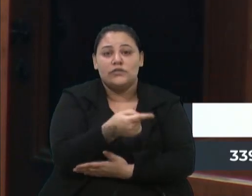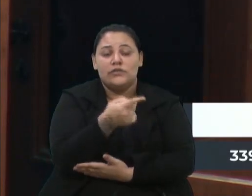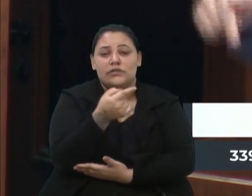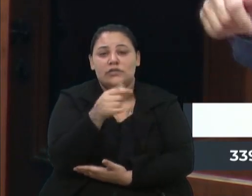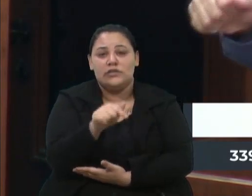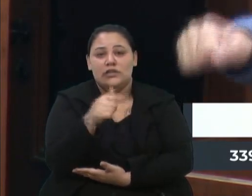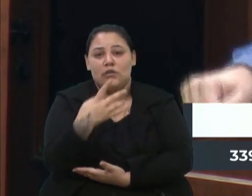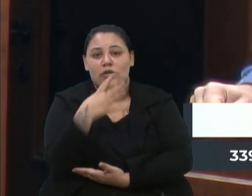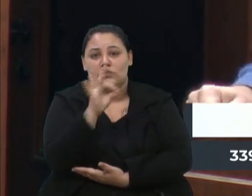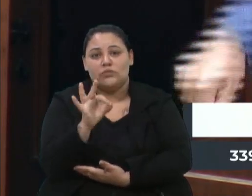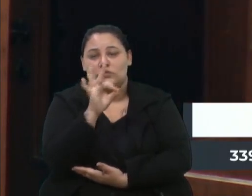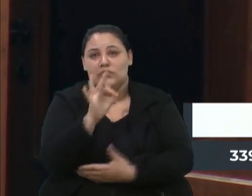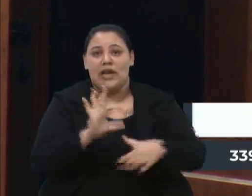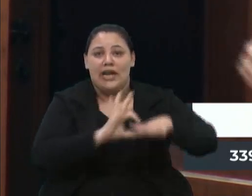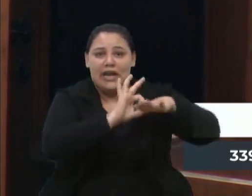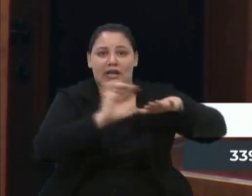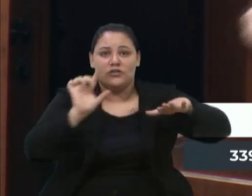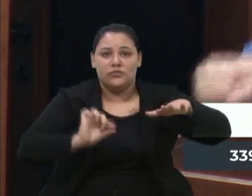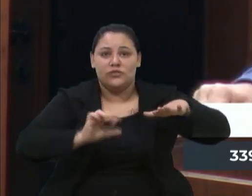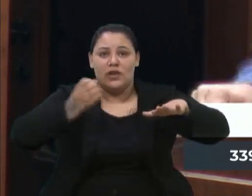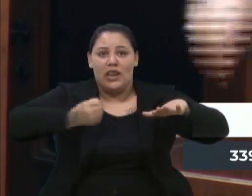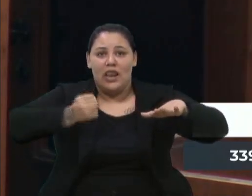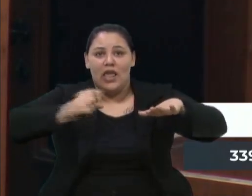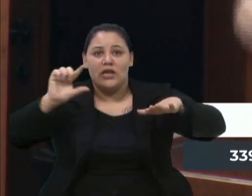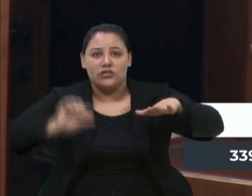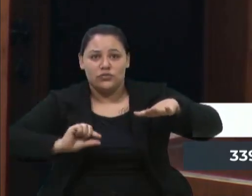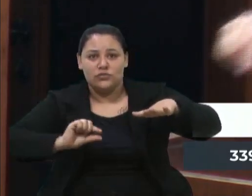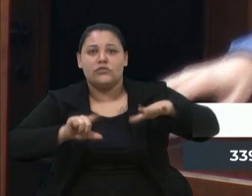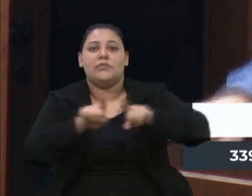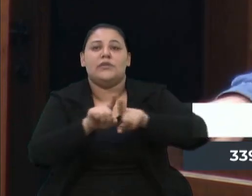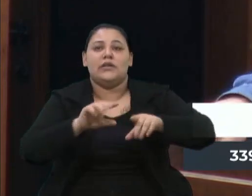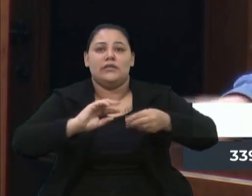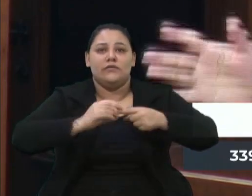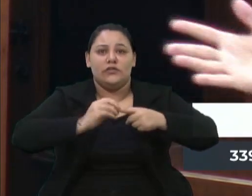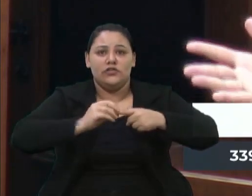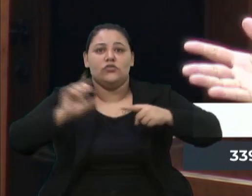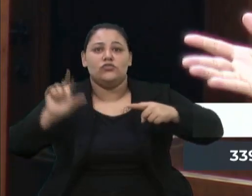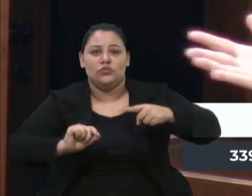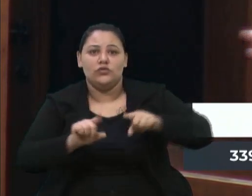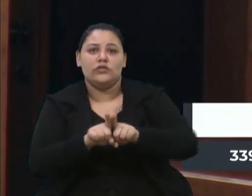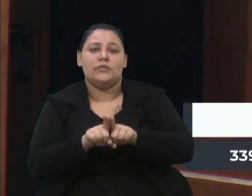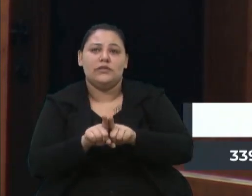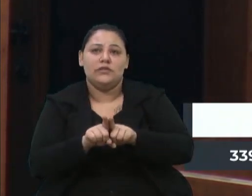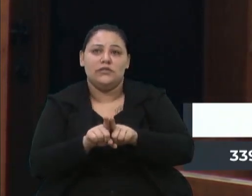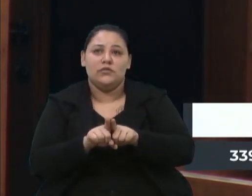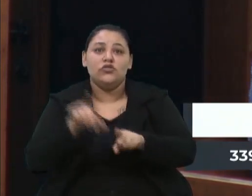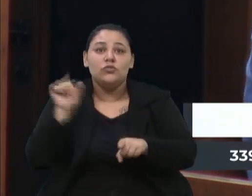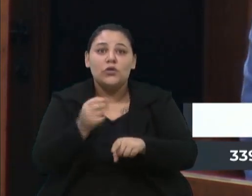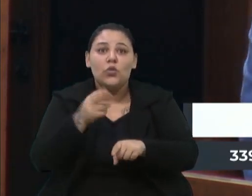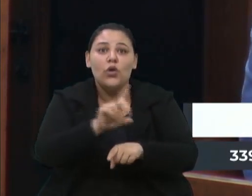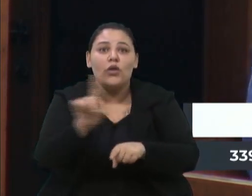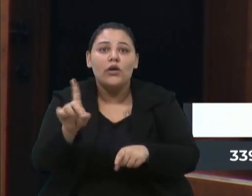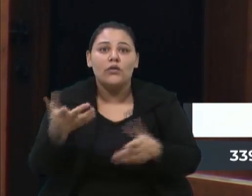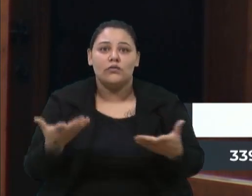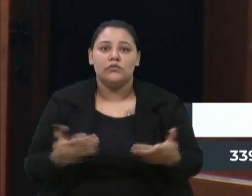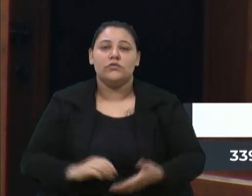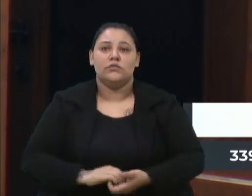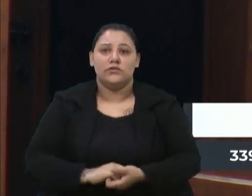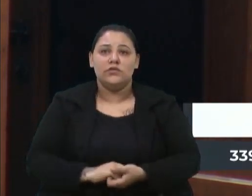carne reduziu Leite reduziu feijão reduziu diminuiu ou não